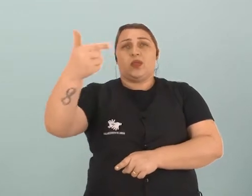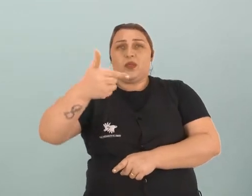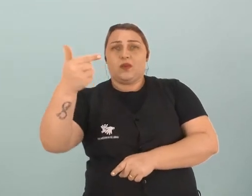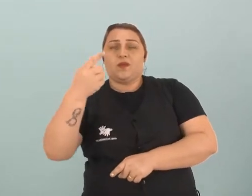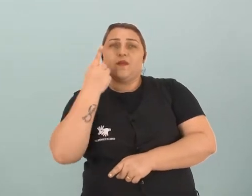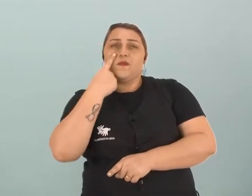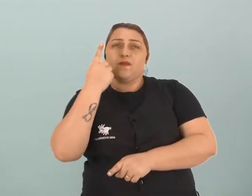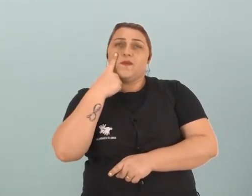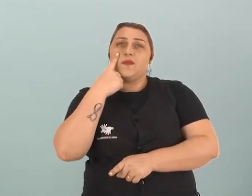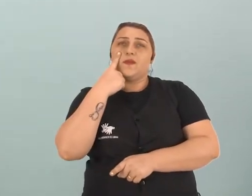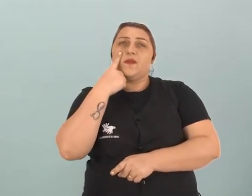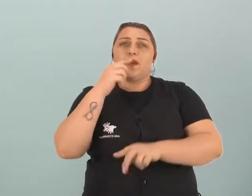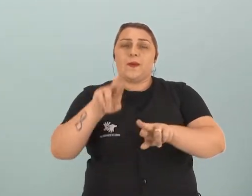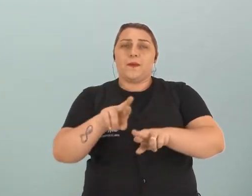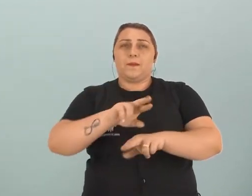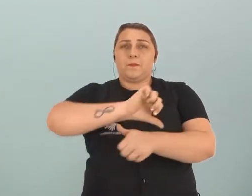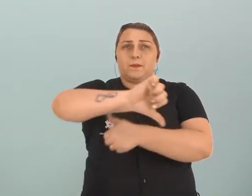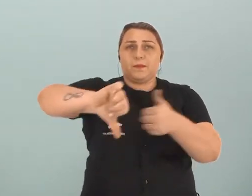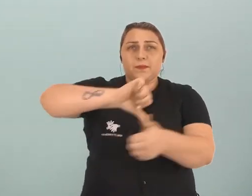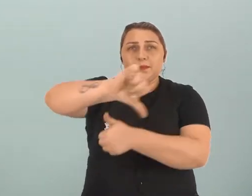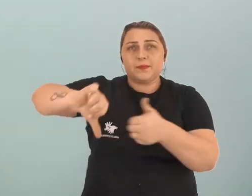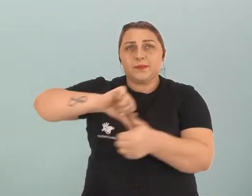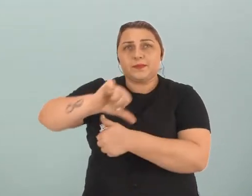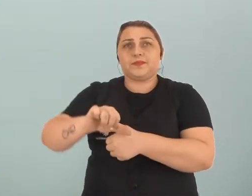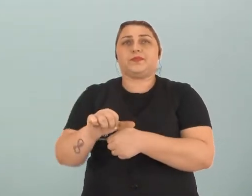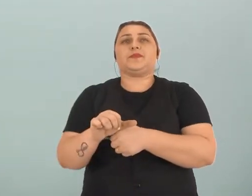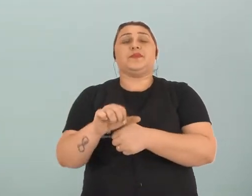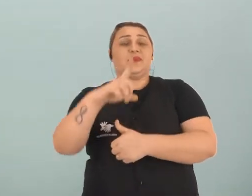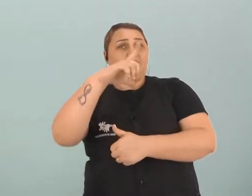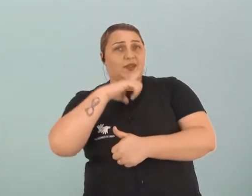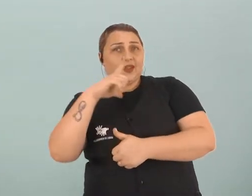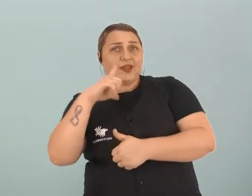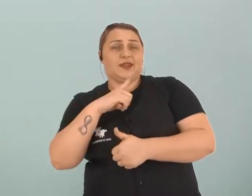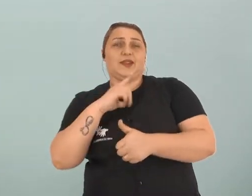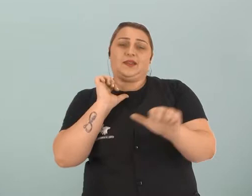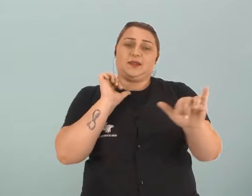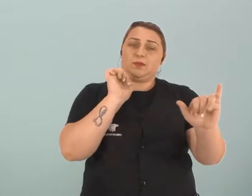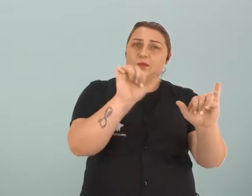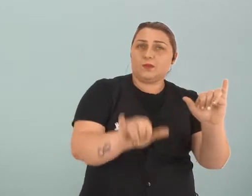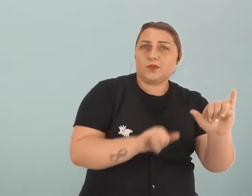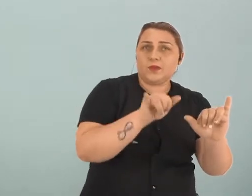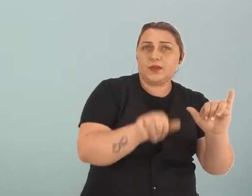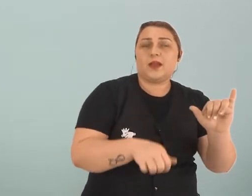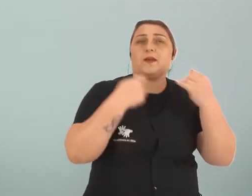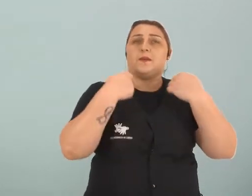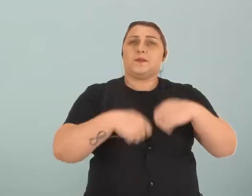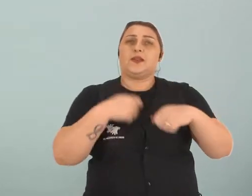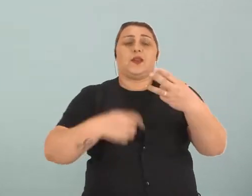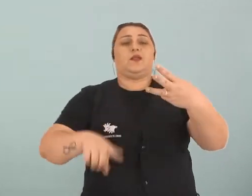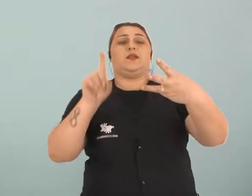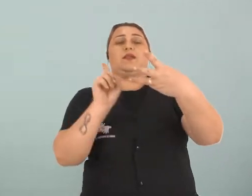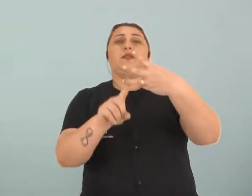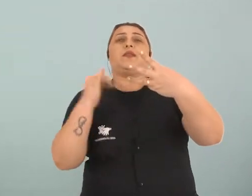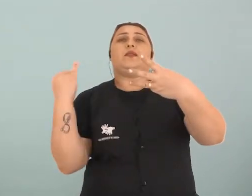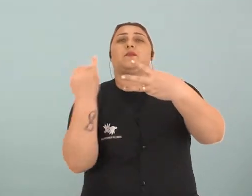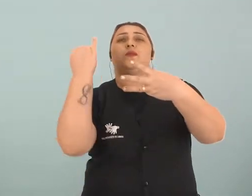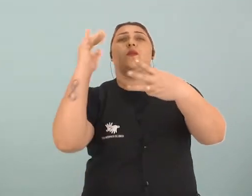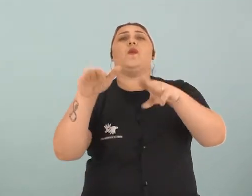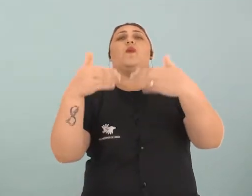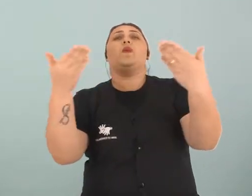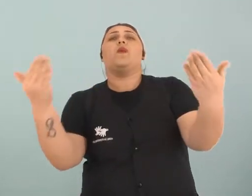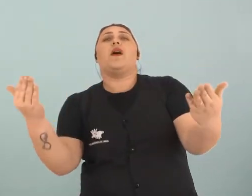um combustível e um comburente. Para que ocorra essa reação, é necessário um terceiro ponto importante, que é